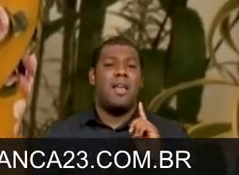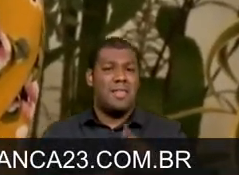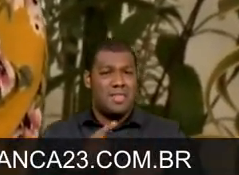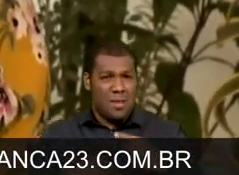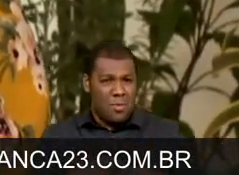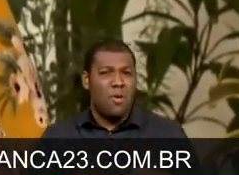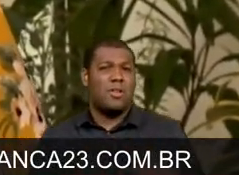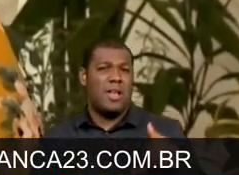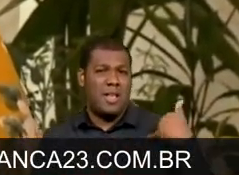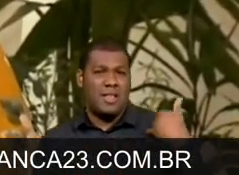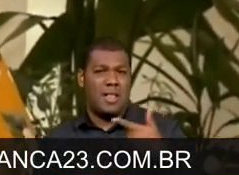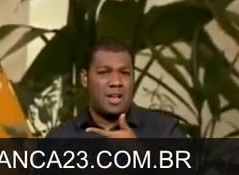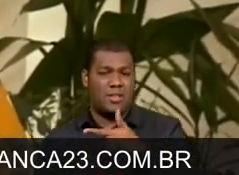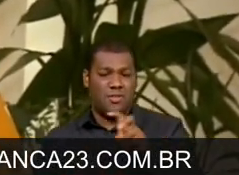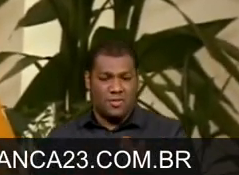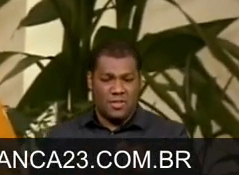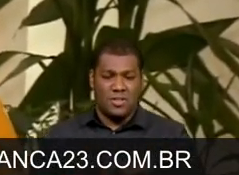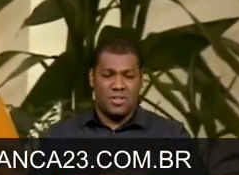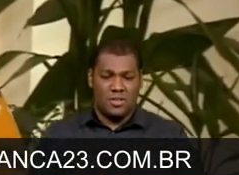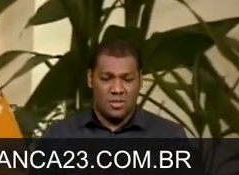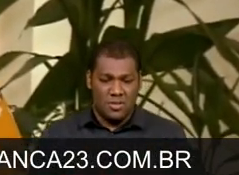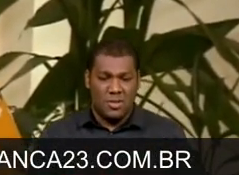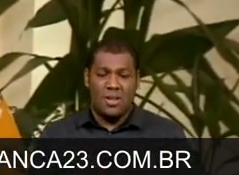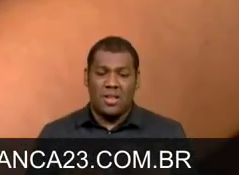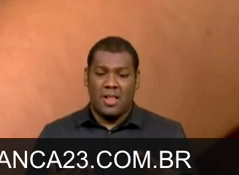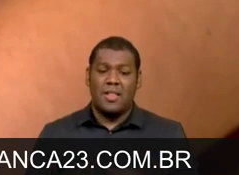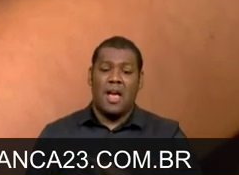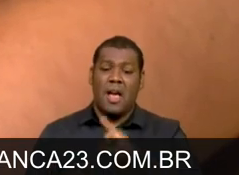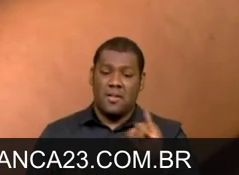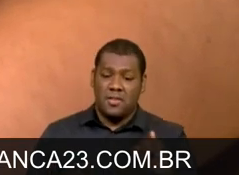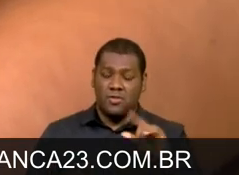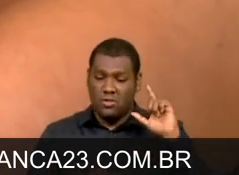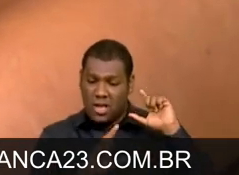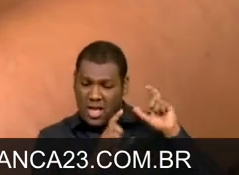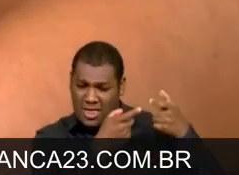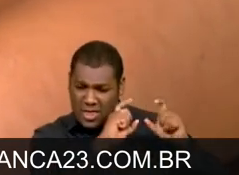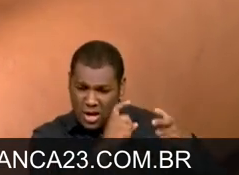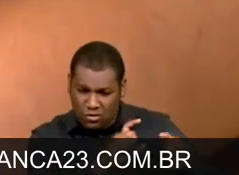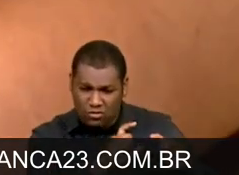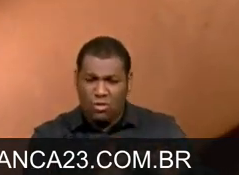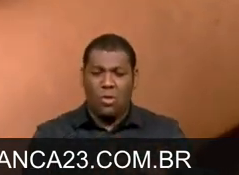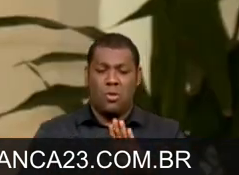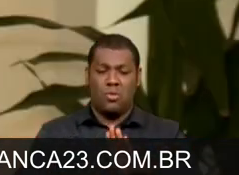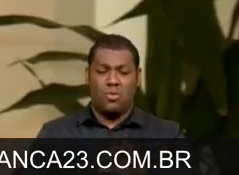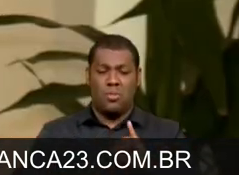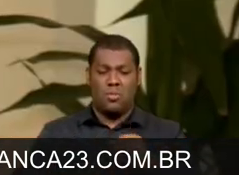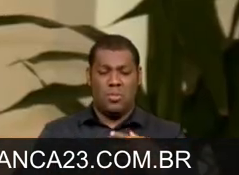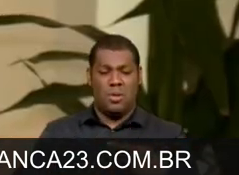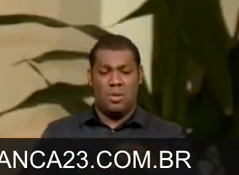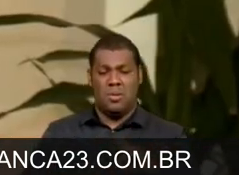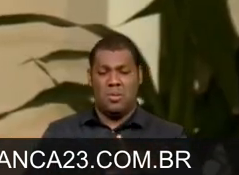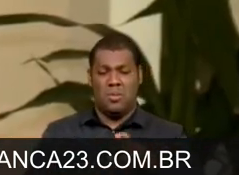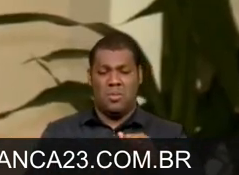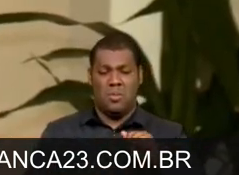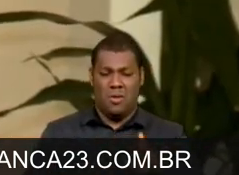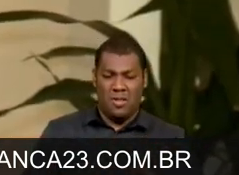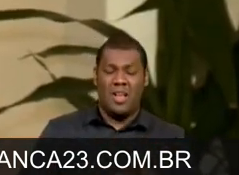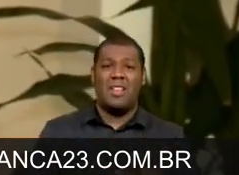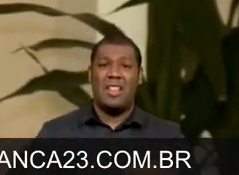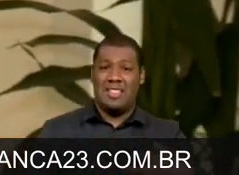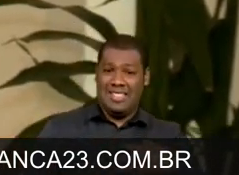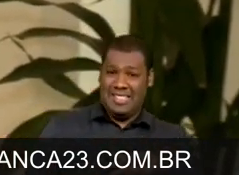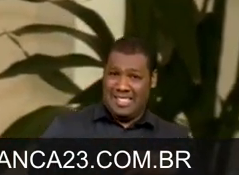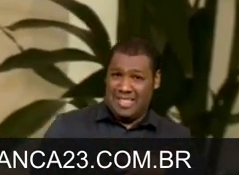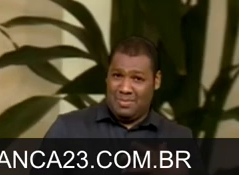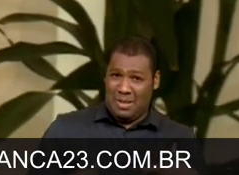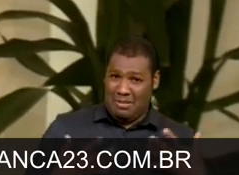anos recebeu o diagnóstico de transtorno bipolar, distúrbio que provoca oscilações de humor com alternância de momentos de